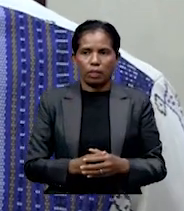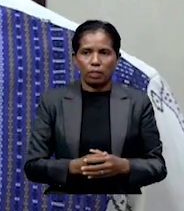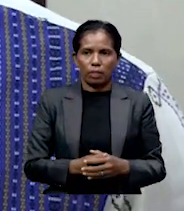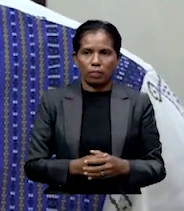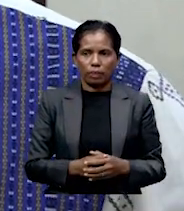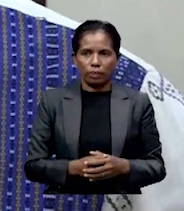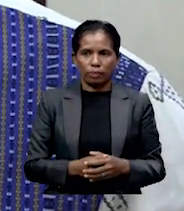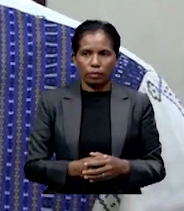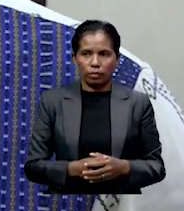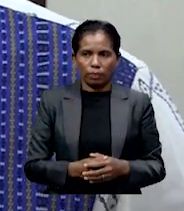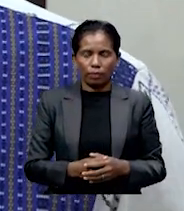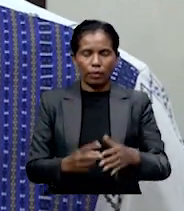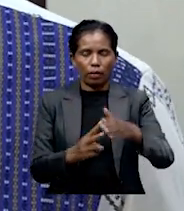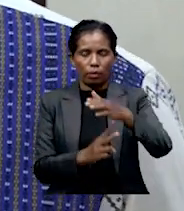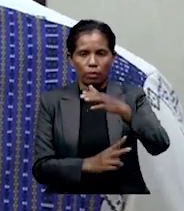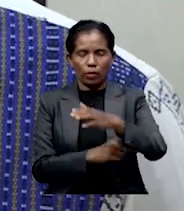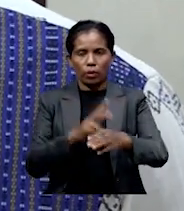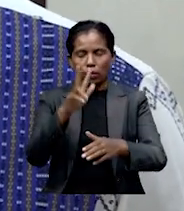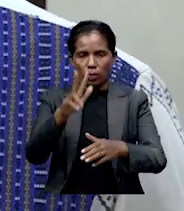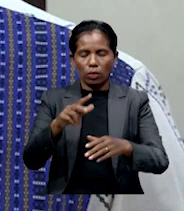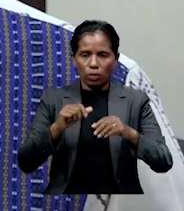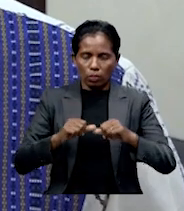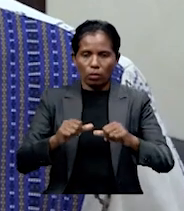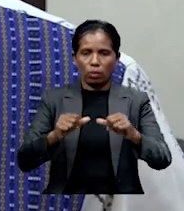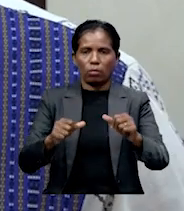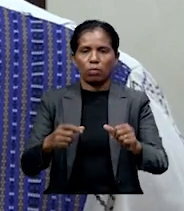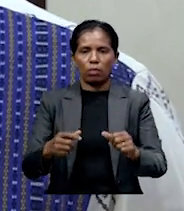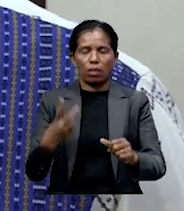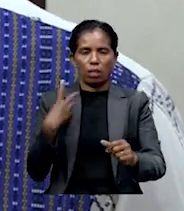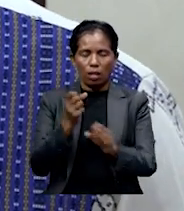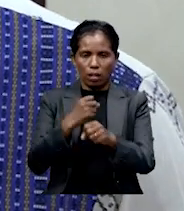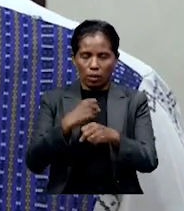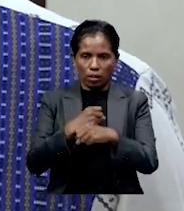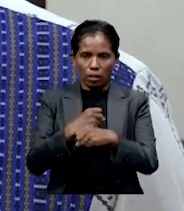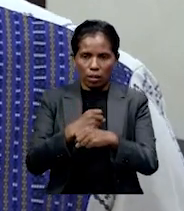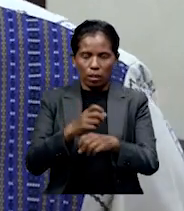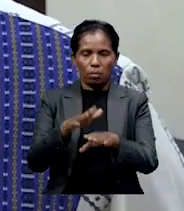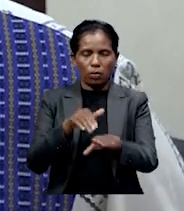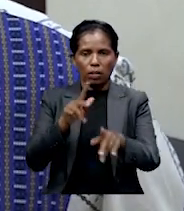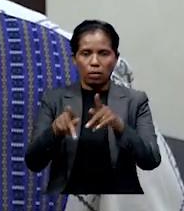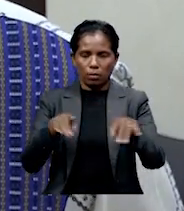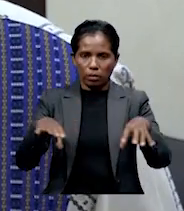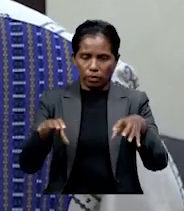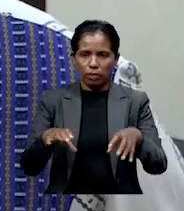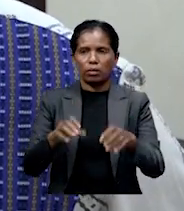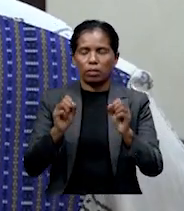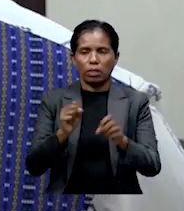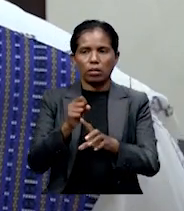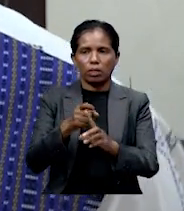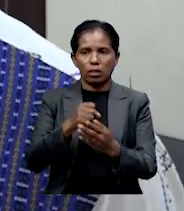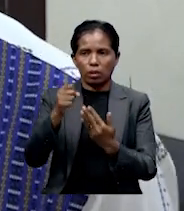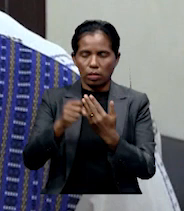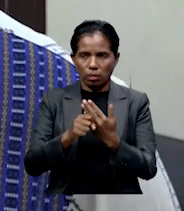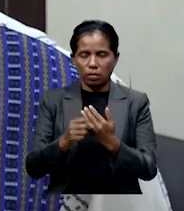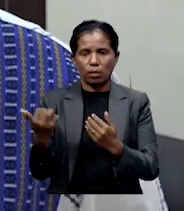kasnafar ne ponto tolu nene agora tender lau hela tender hawone in setembro larane bele remata ona entau sira bele halo